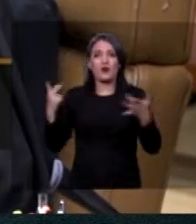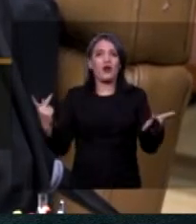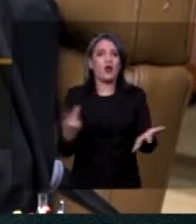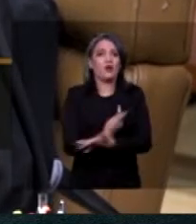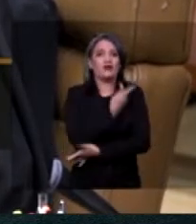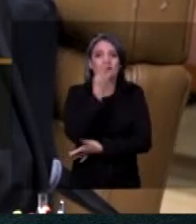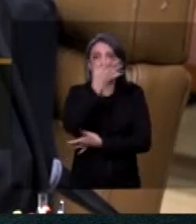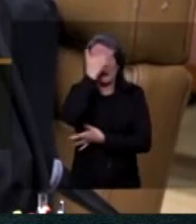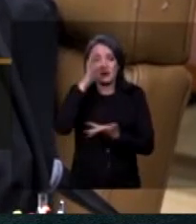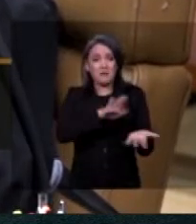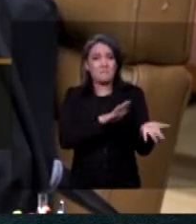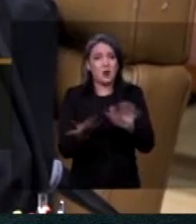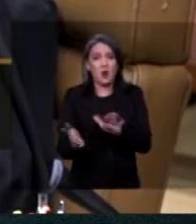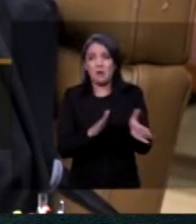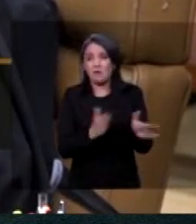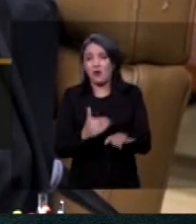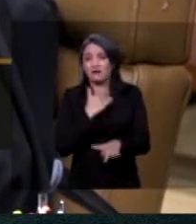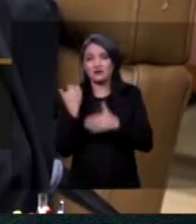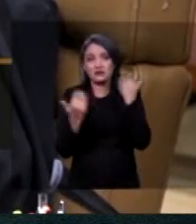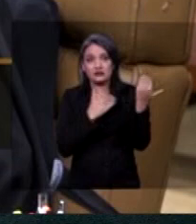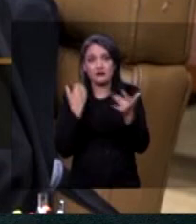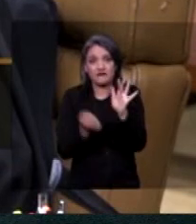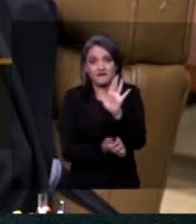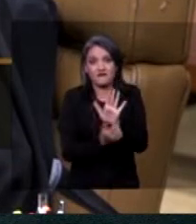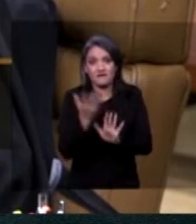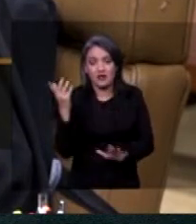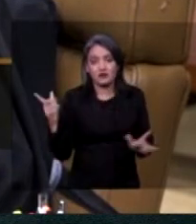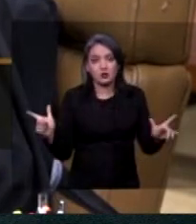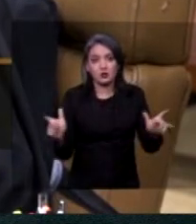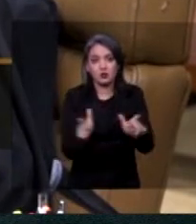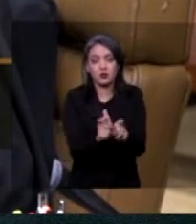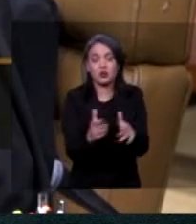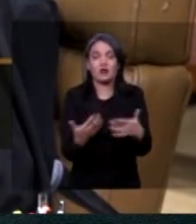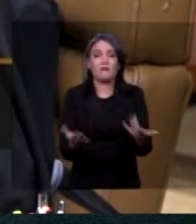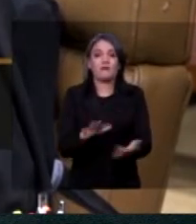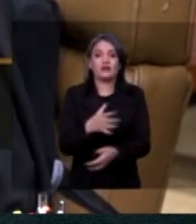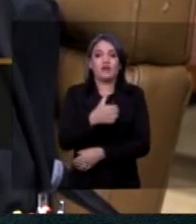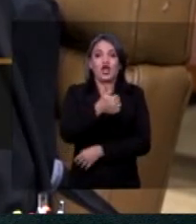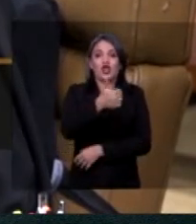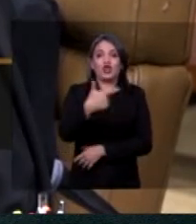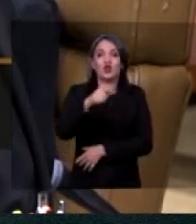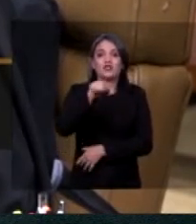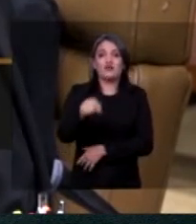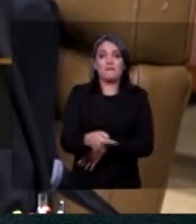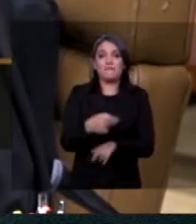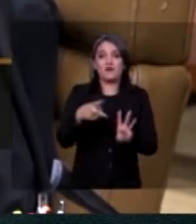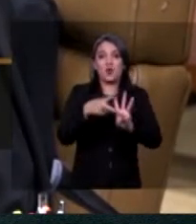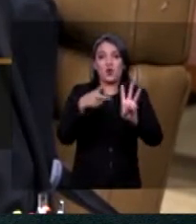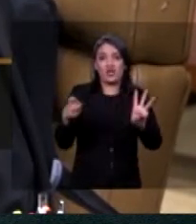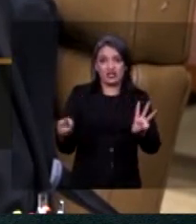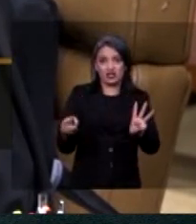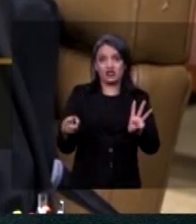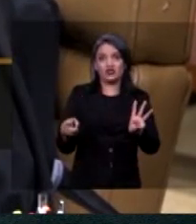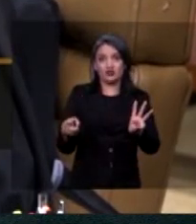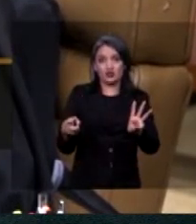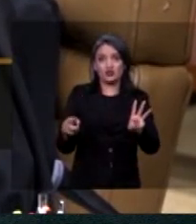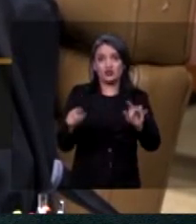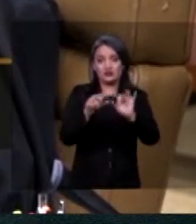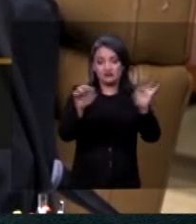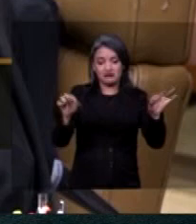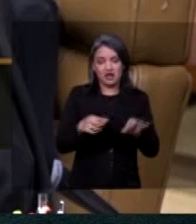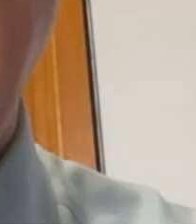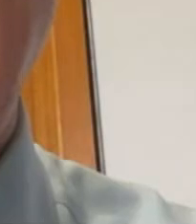a legislação é muito clara de uma definição que possa gerar, inclusive, um conflito entre poderes. Sabe